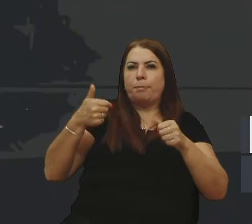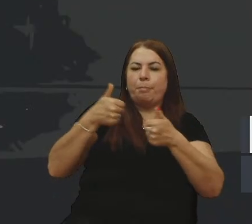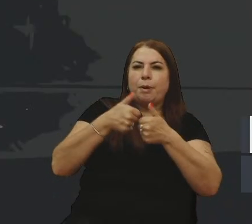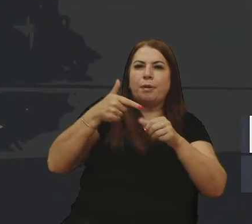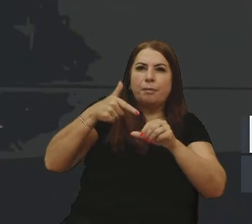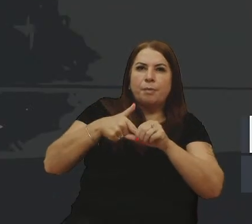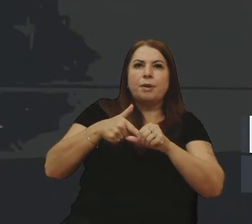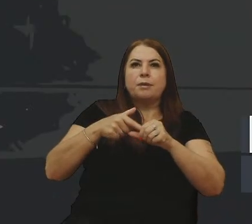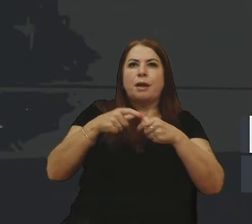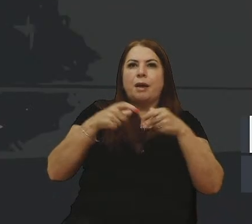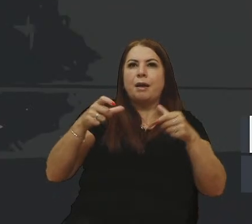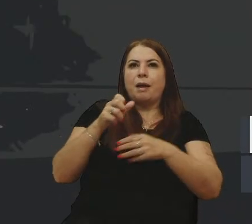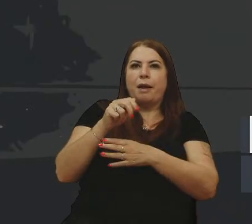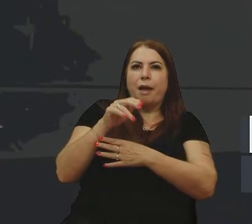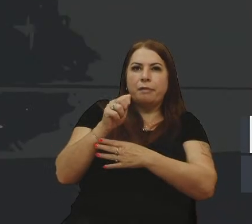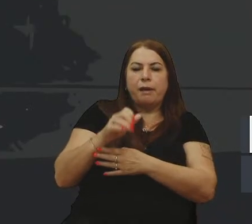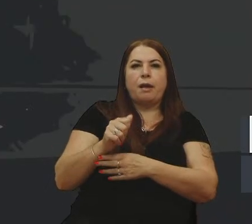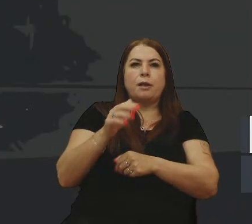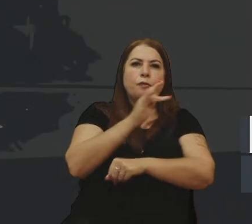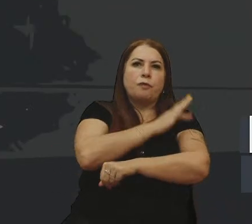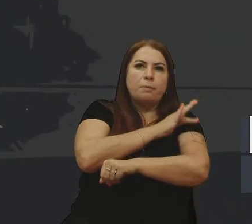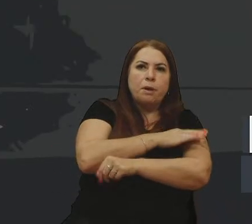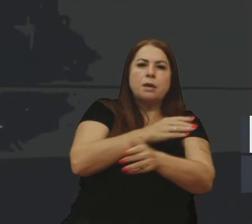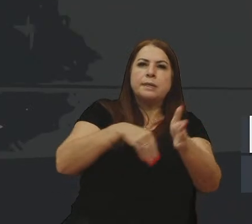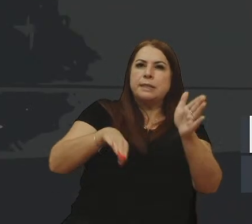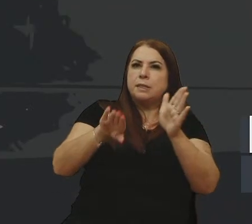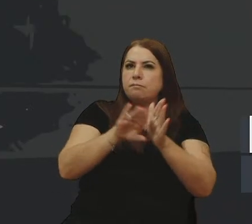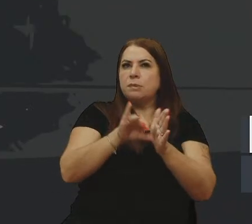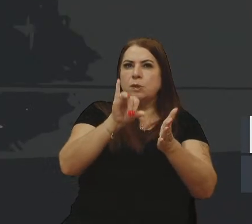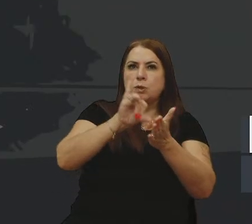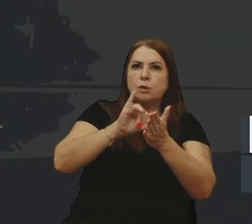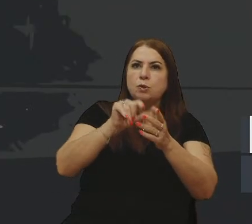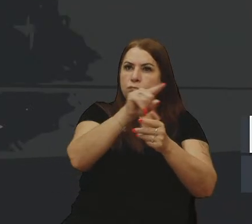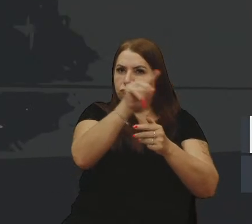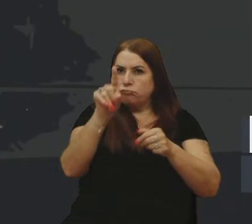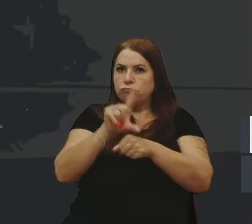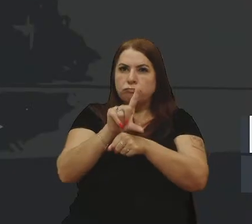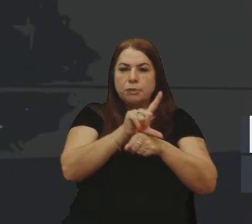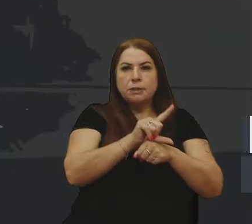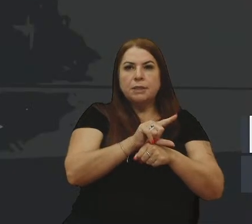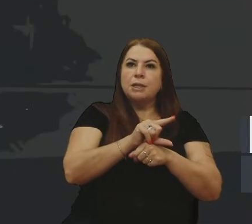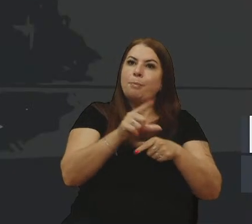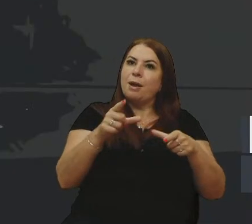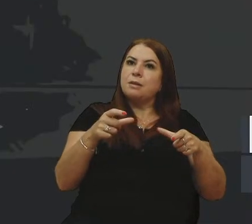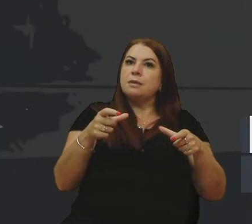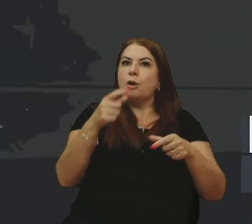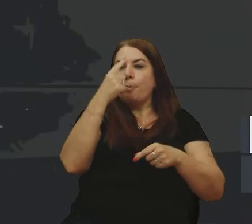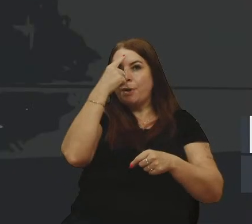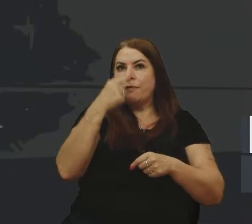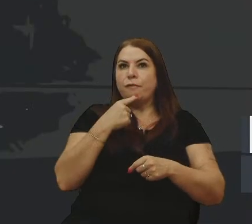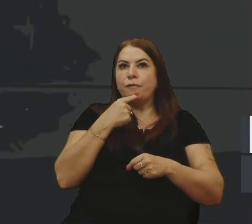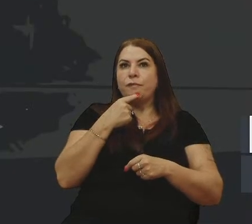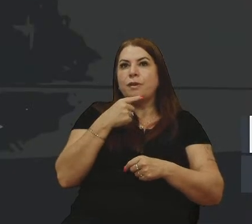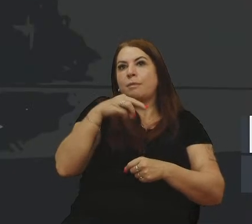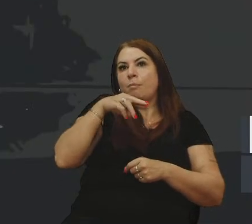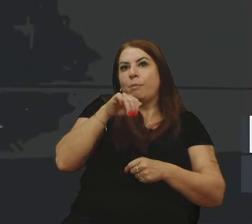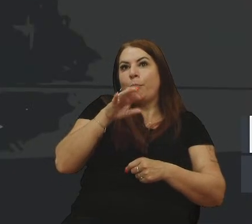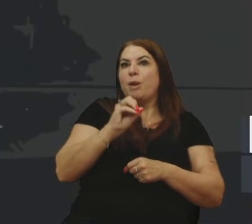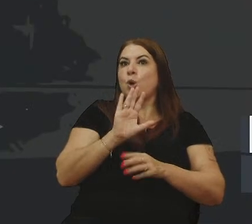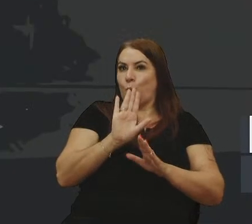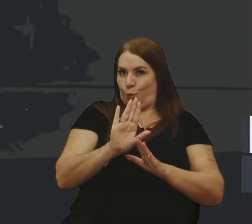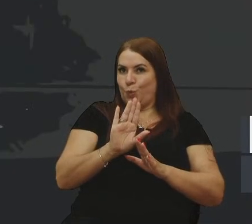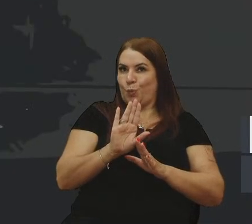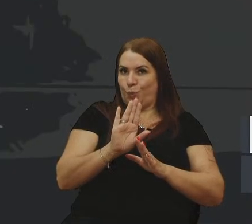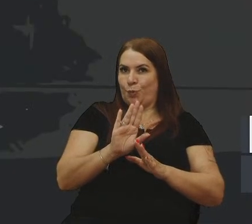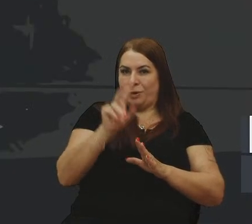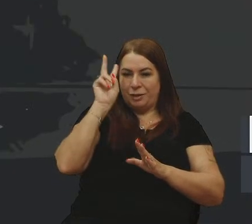grandes atacados, farmácias, estacionamentos, centros comerciais. Então, uma operação mais enxuta. É um perfil para micro franqueado, tá? Lembra que eu falei